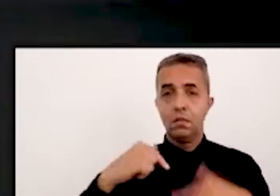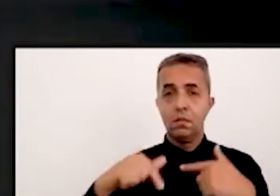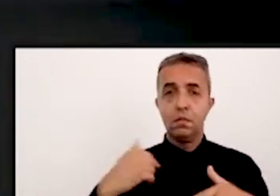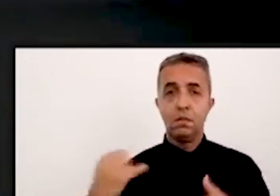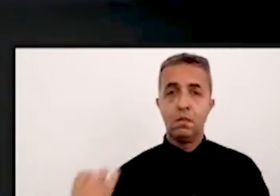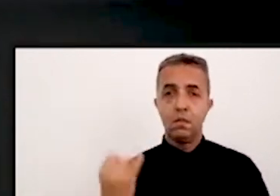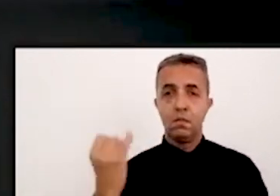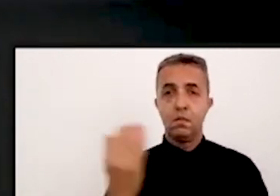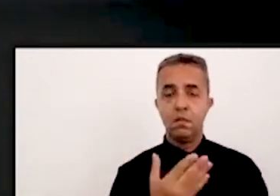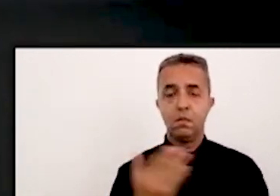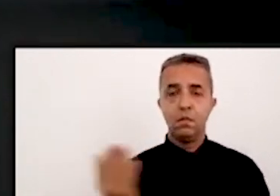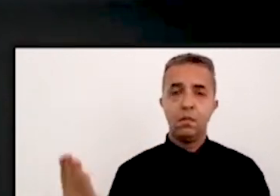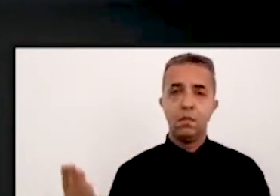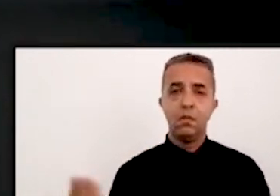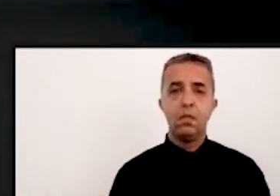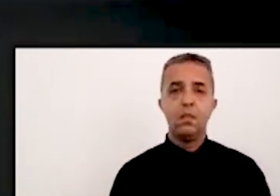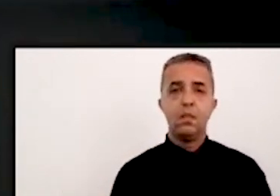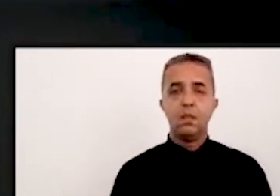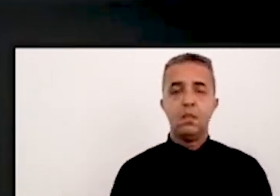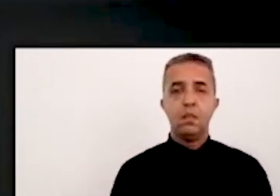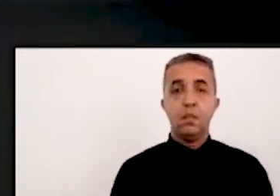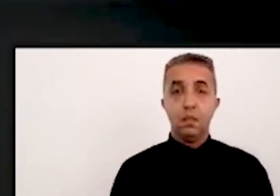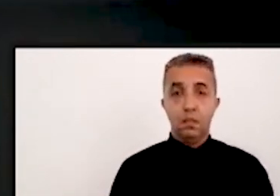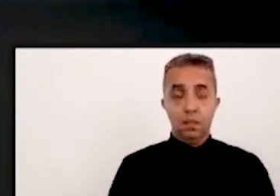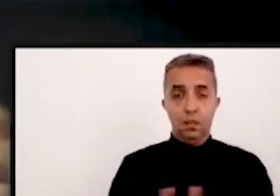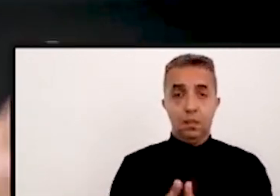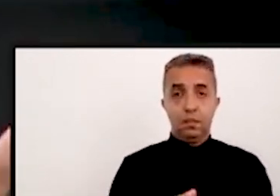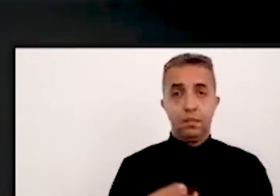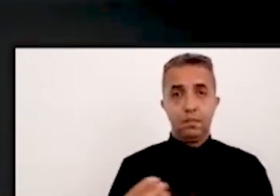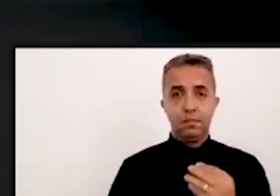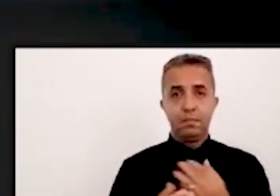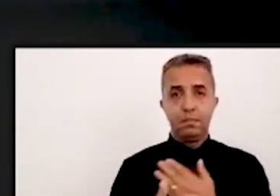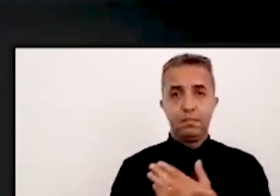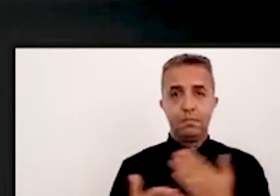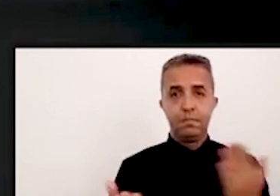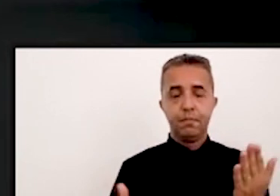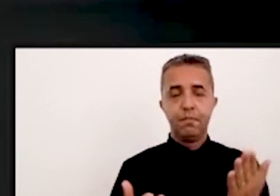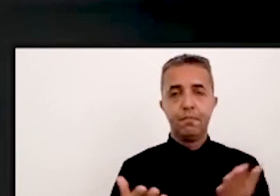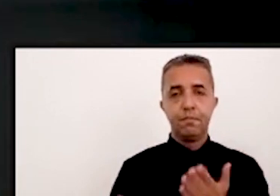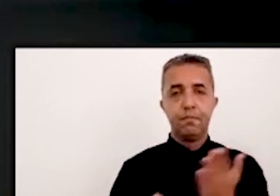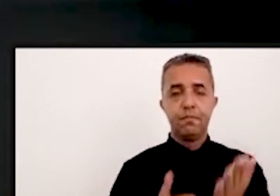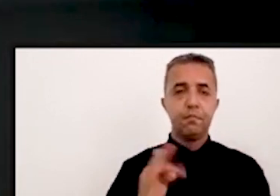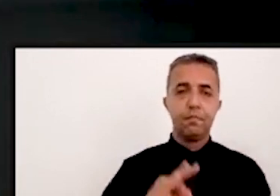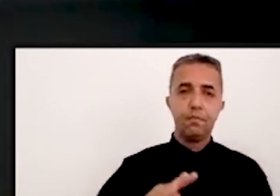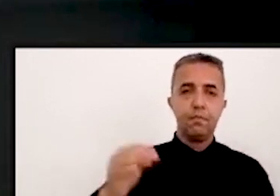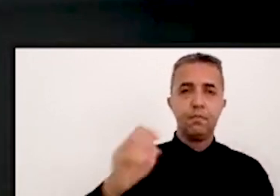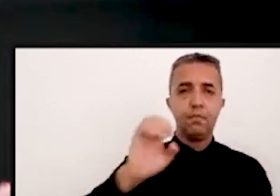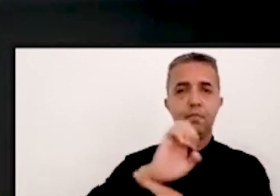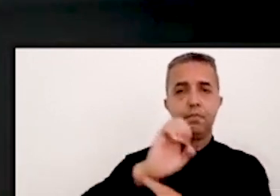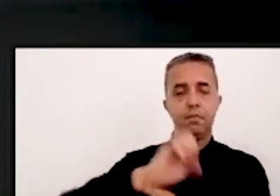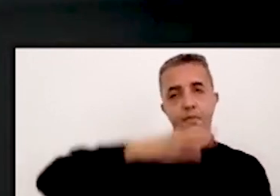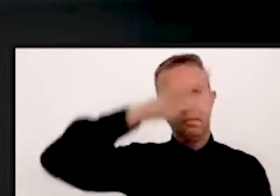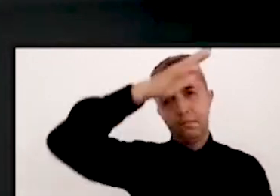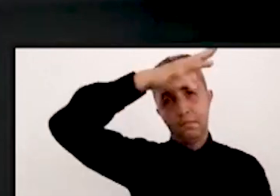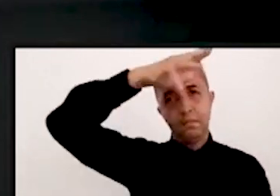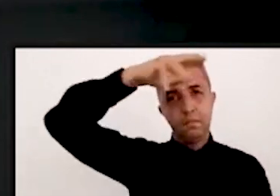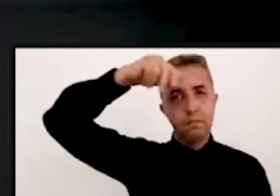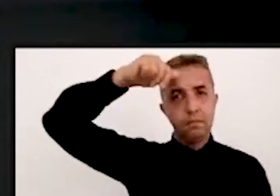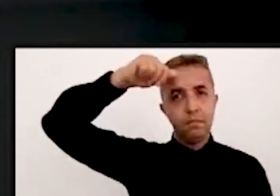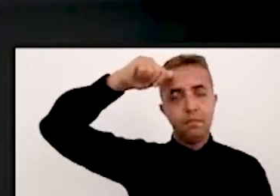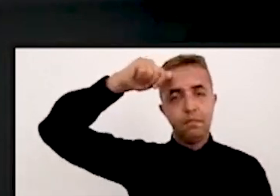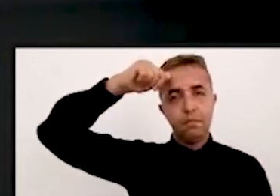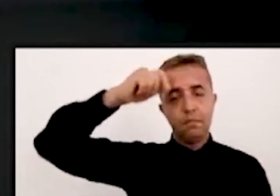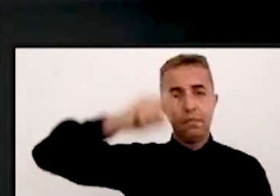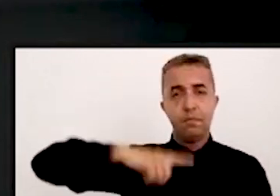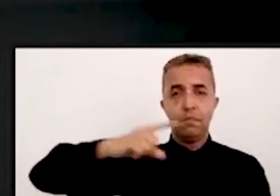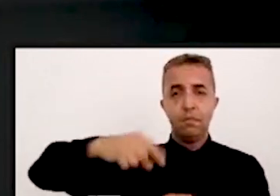esse trabalho, né? E com certeza atende todo o estado de Mato Grosso, né? Nós temos aí cidade que está com